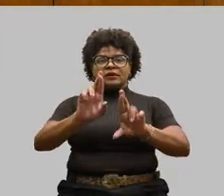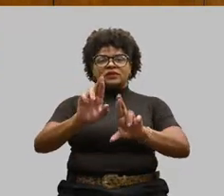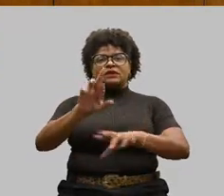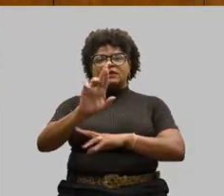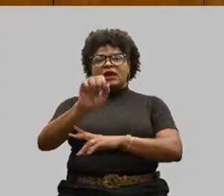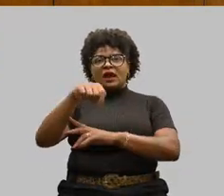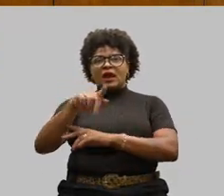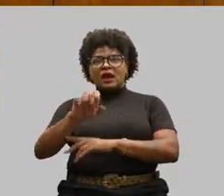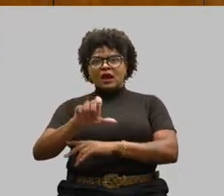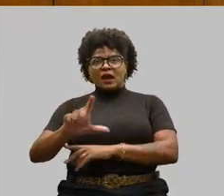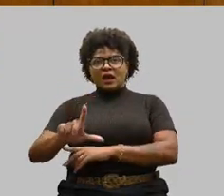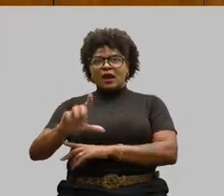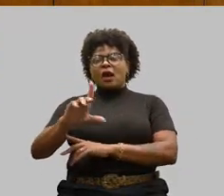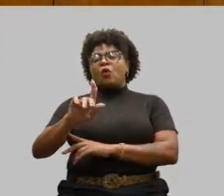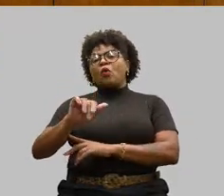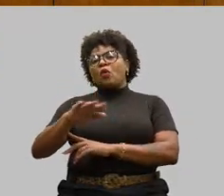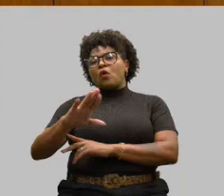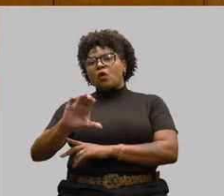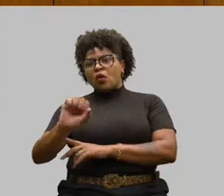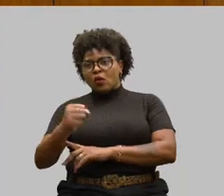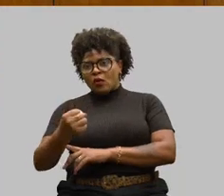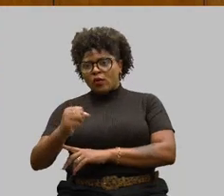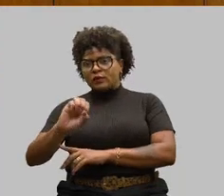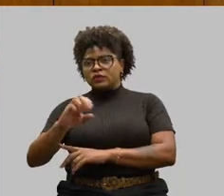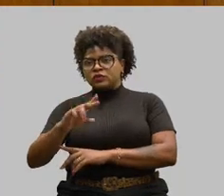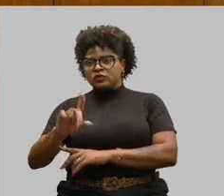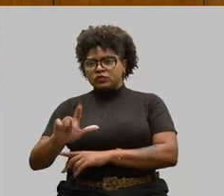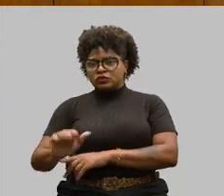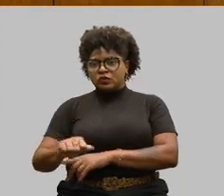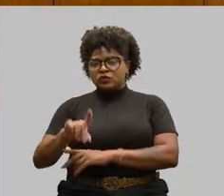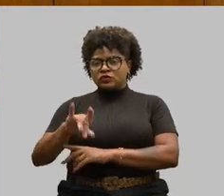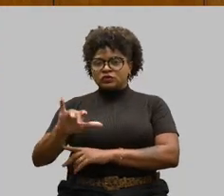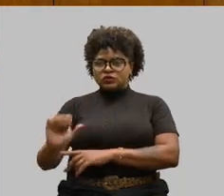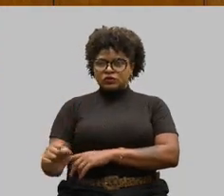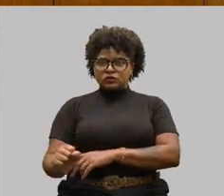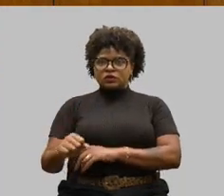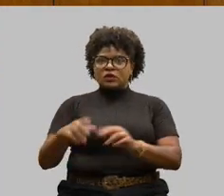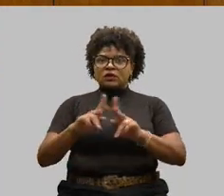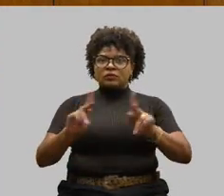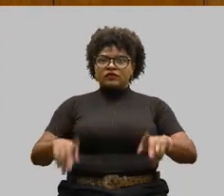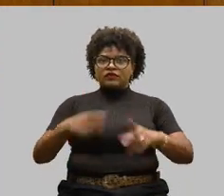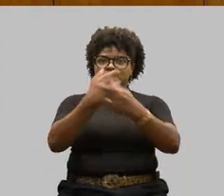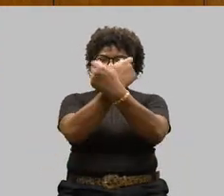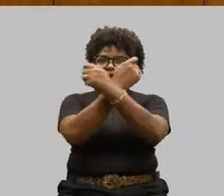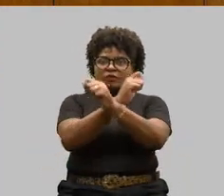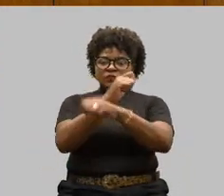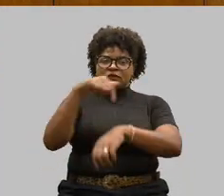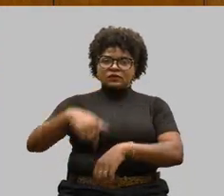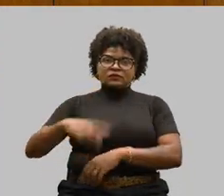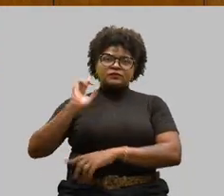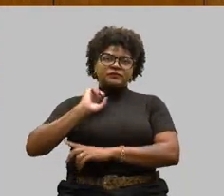Gomes de Souza de Costa Dias defensora pública do Estado defensoria pública de Minas Gerais